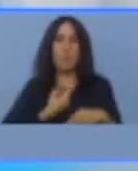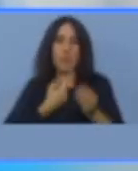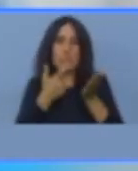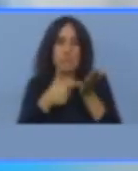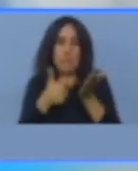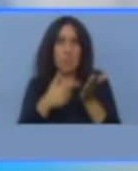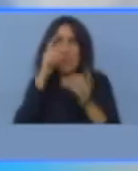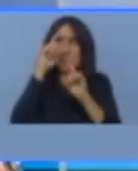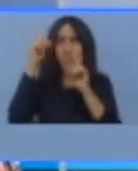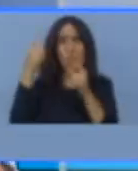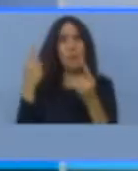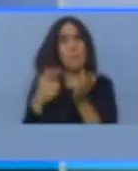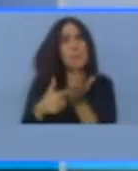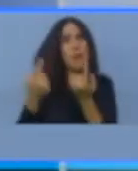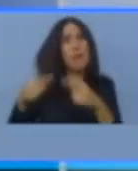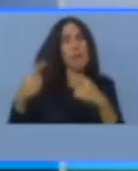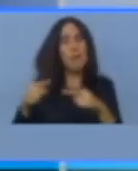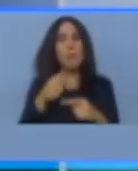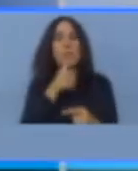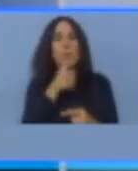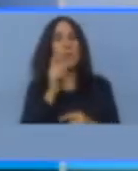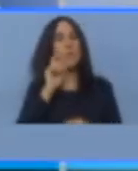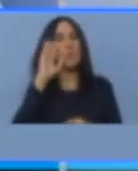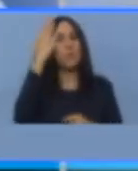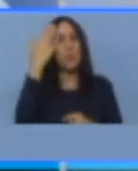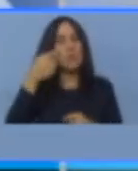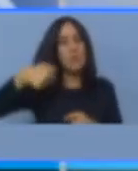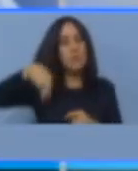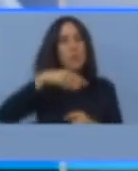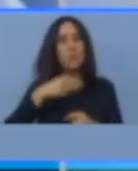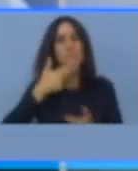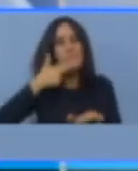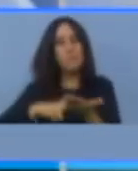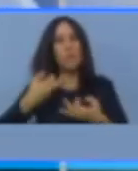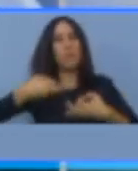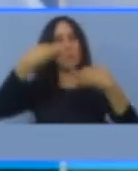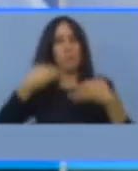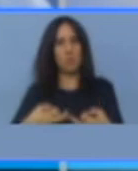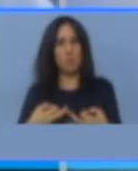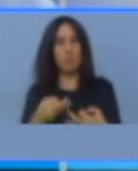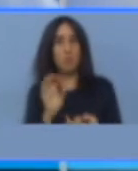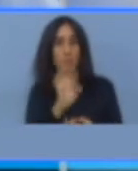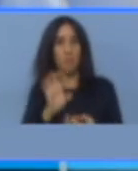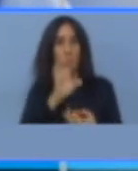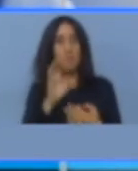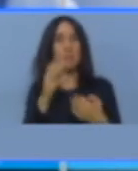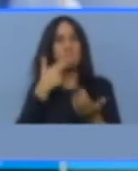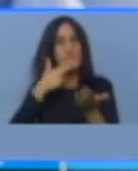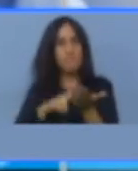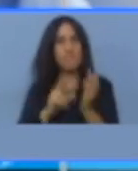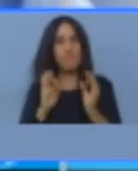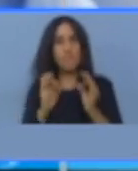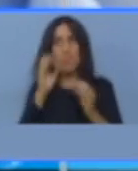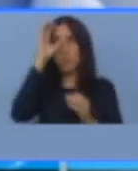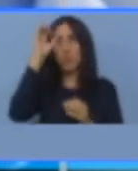necessidade. Eles sabem que têm a necessidade, mas depois é importante que isto se formalize de uma forma em que verdadeiramente o